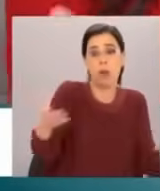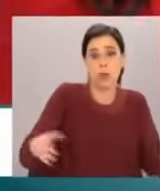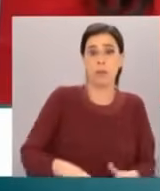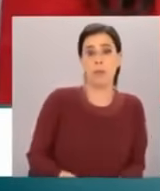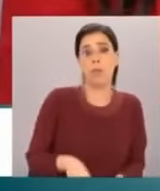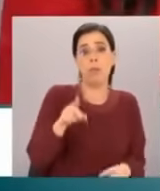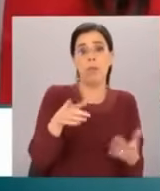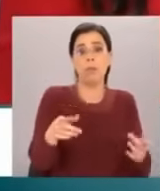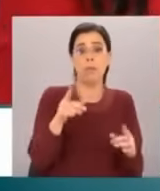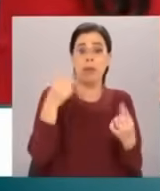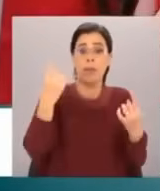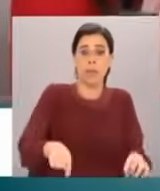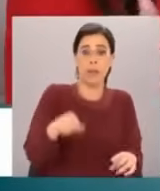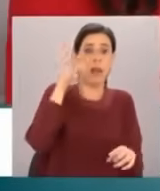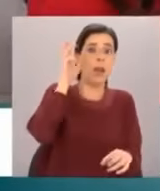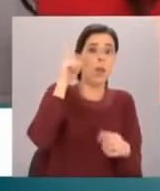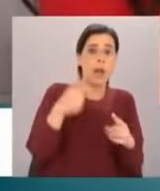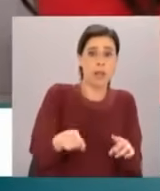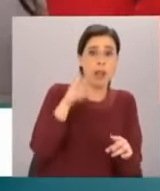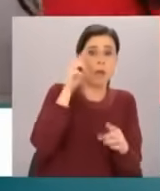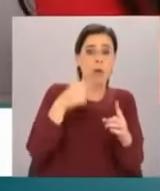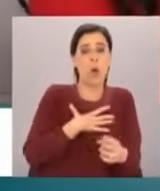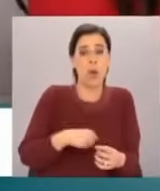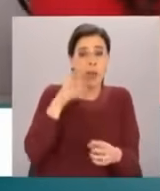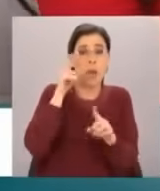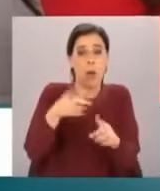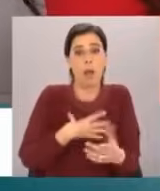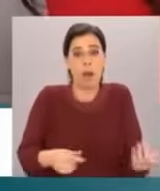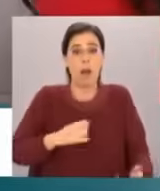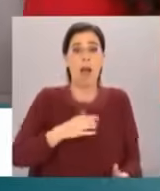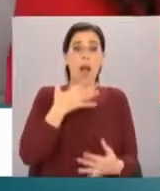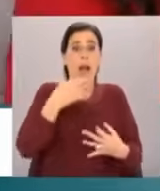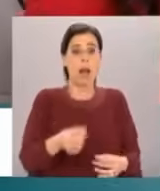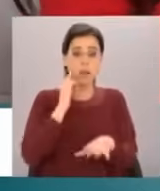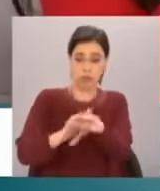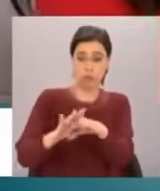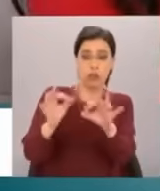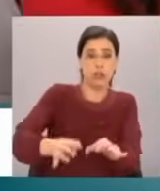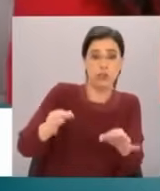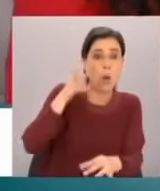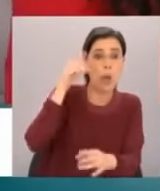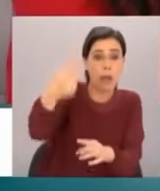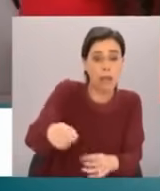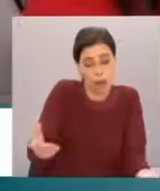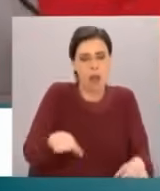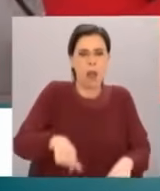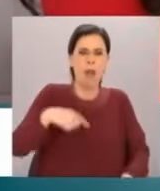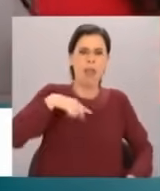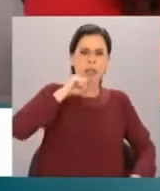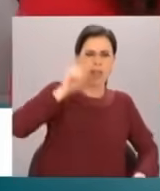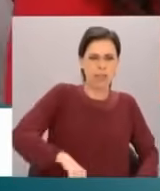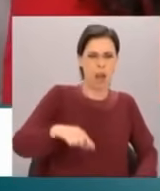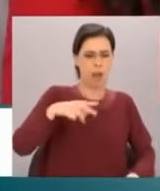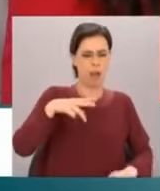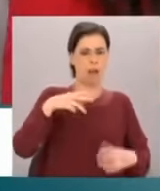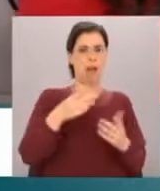tendo em conta que é detentor de uma coelha Acácia tanto que nosso país e que acredito que este muito porque no nosso país é possível matar animais